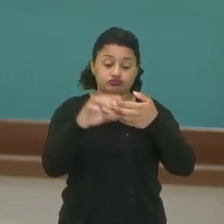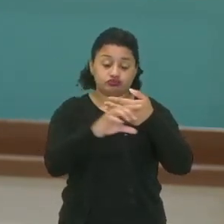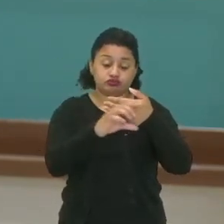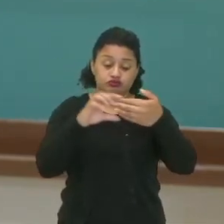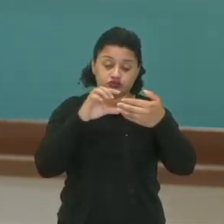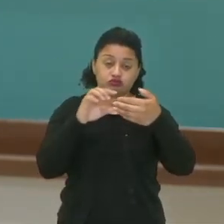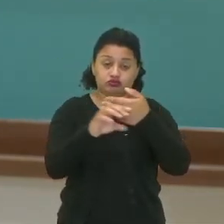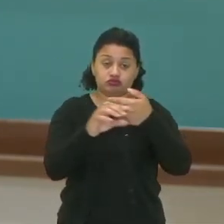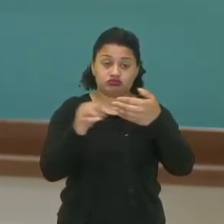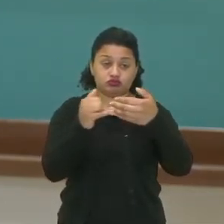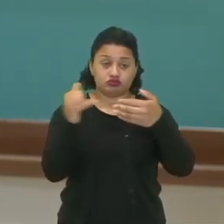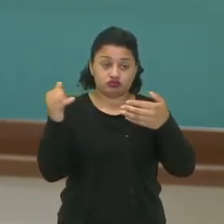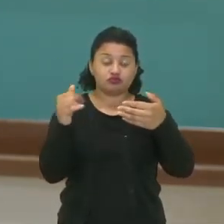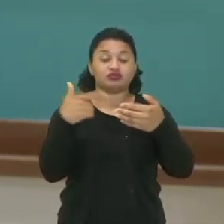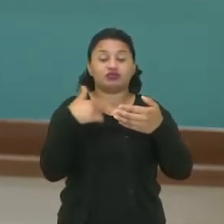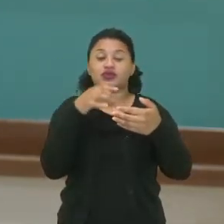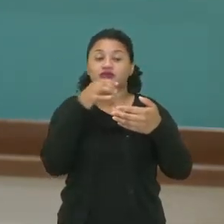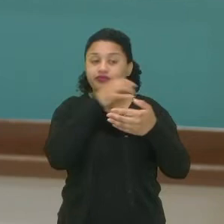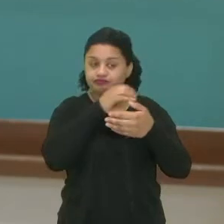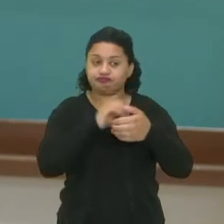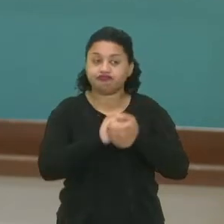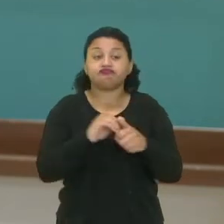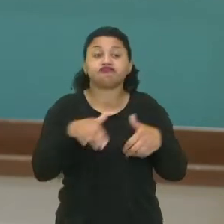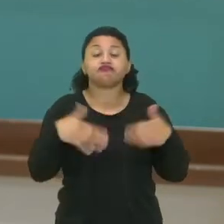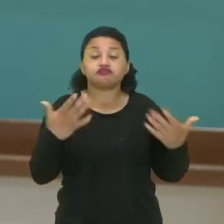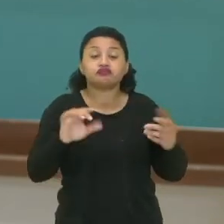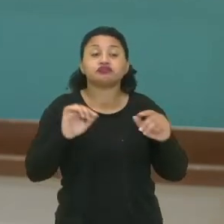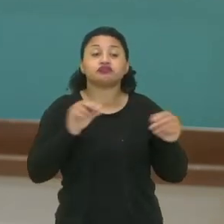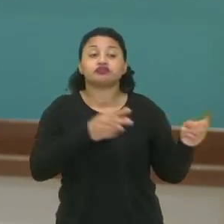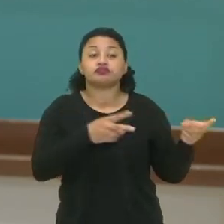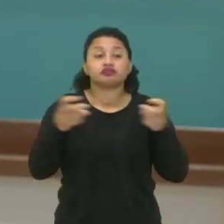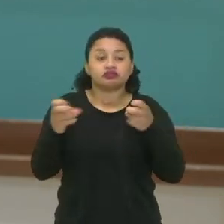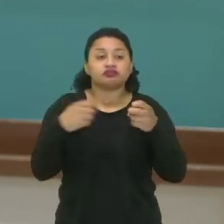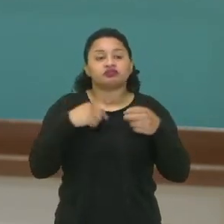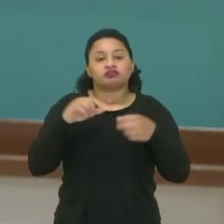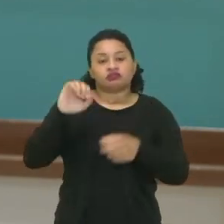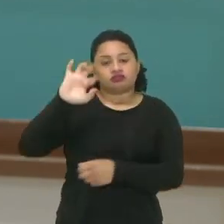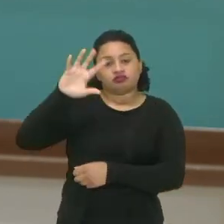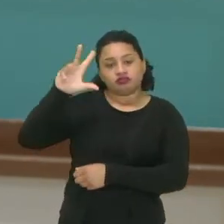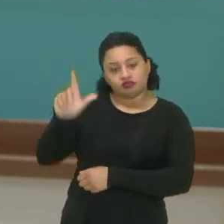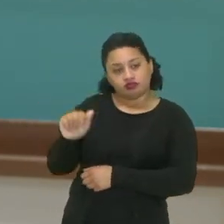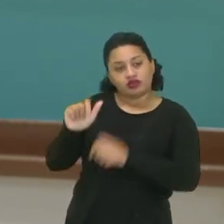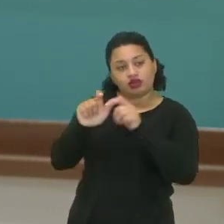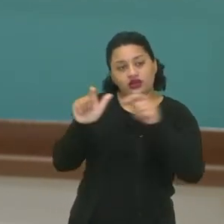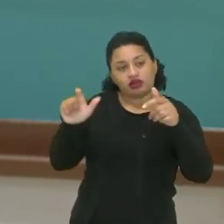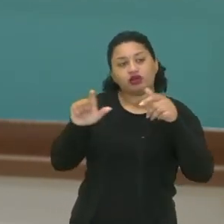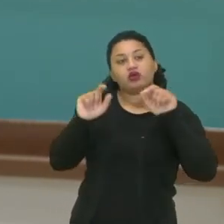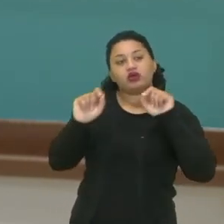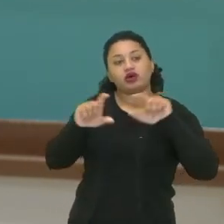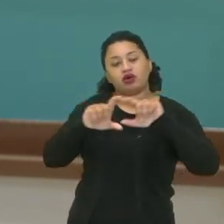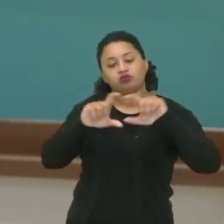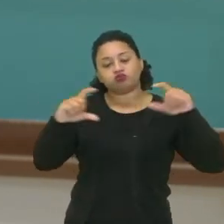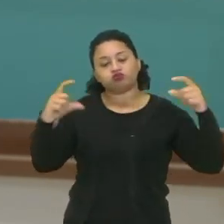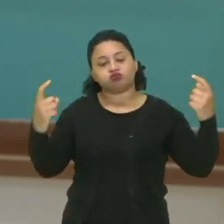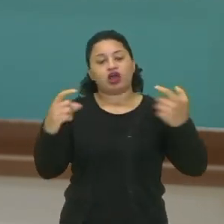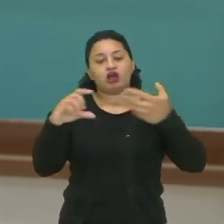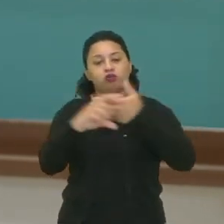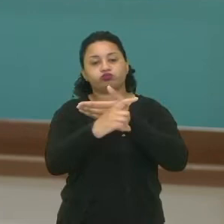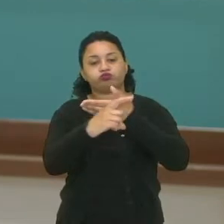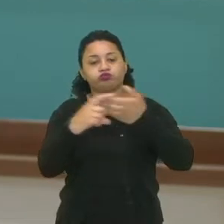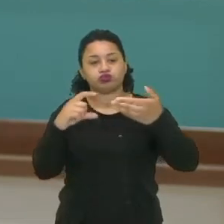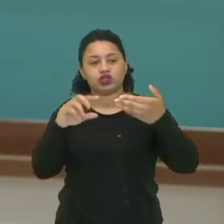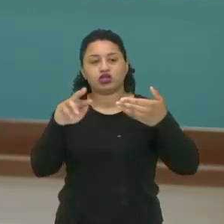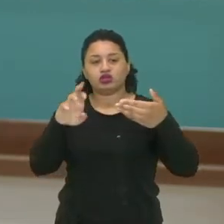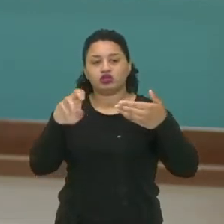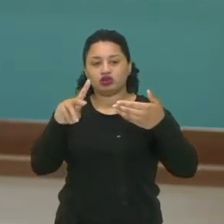Equador. Consequentemente, então, repare, a África, a maior parte desse continente está dentro da chamada zona tropical, que é